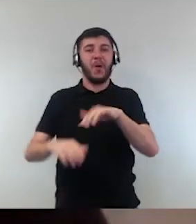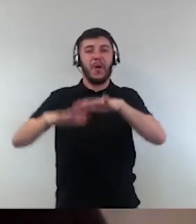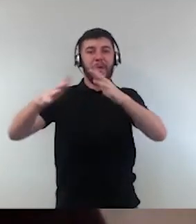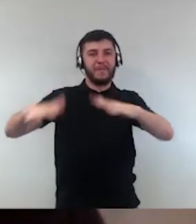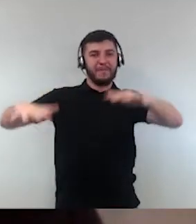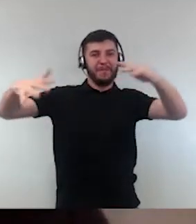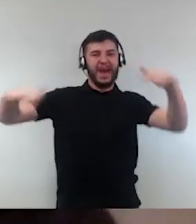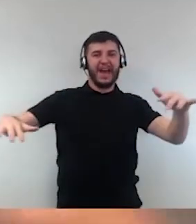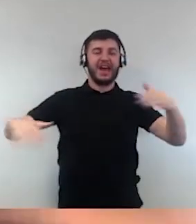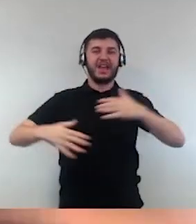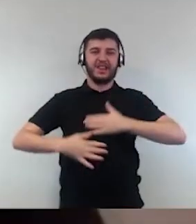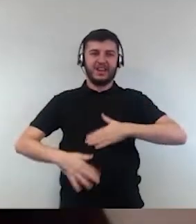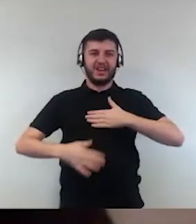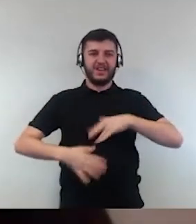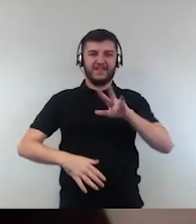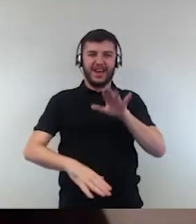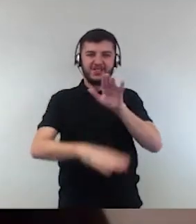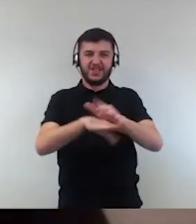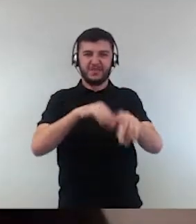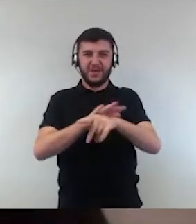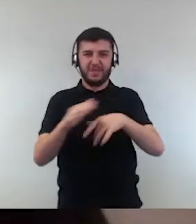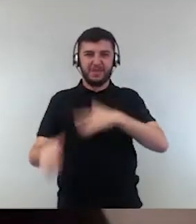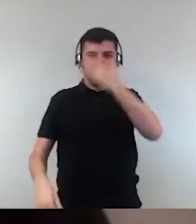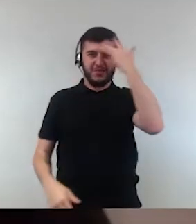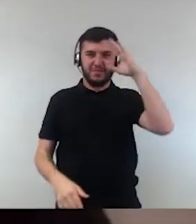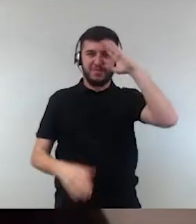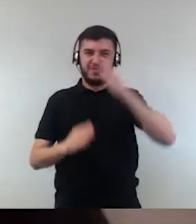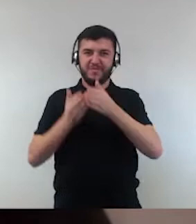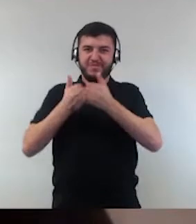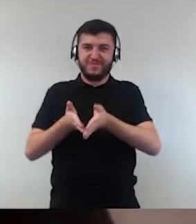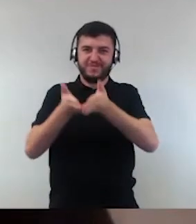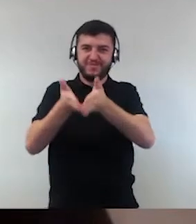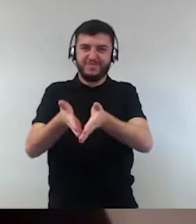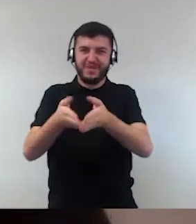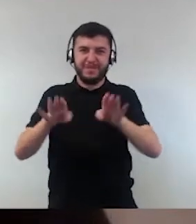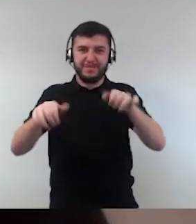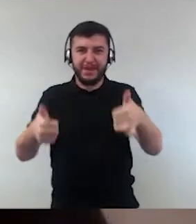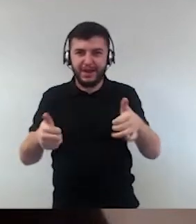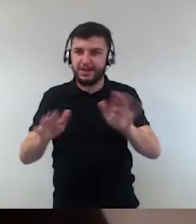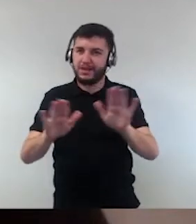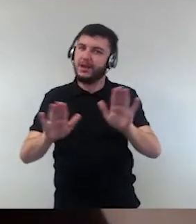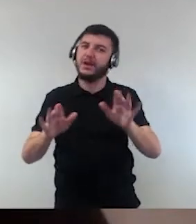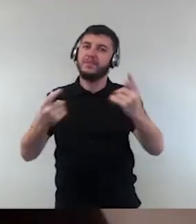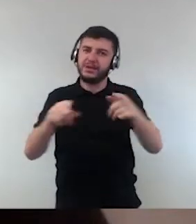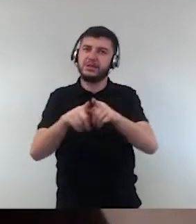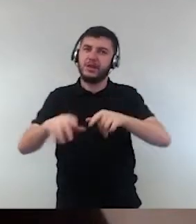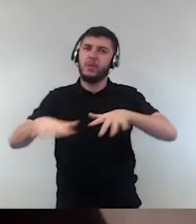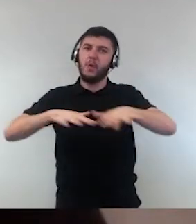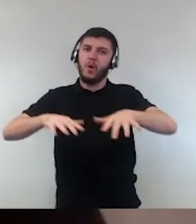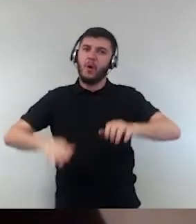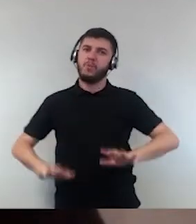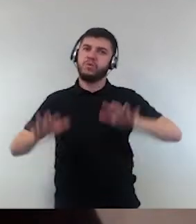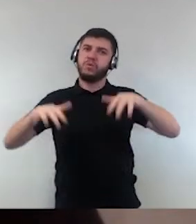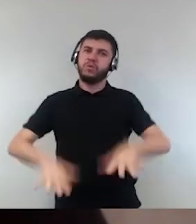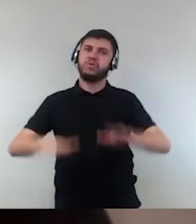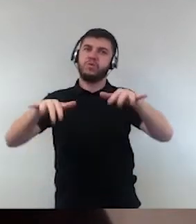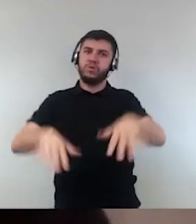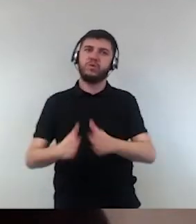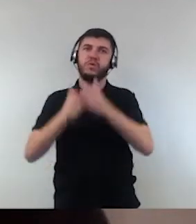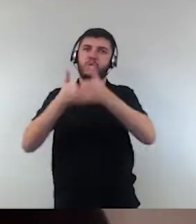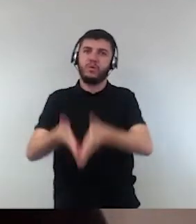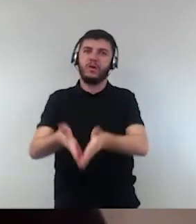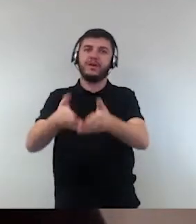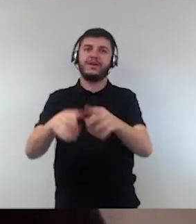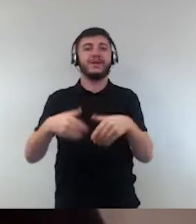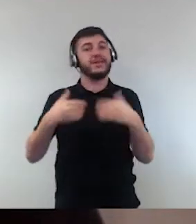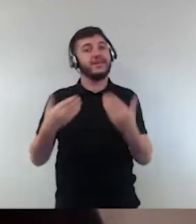momento de se restabelecer, esse é o nosso momento de se reinventar e de fazermos o melhor que podemos ser. Então, é isso,